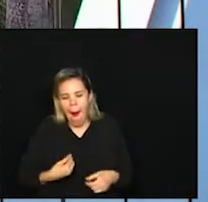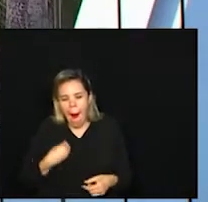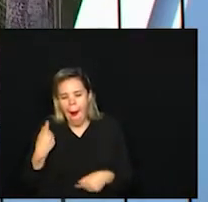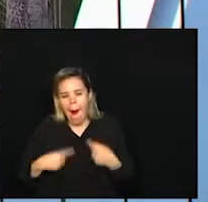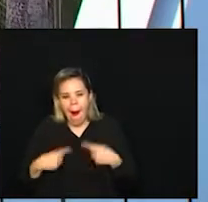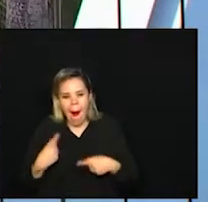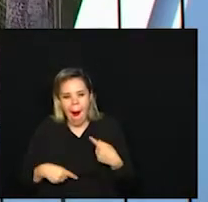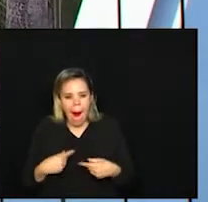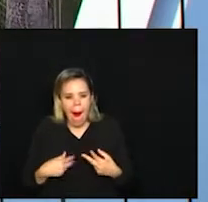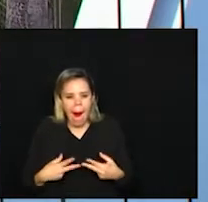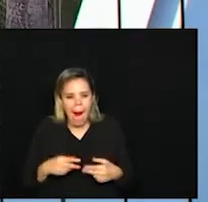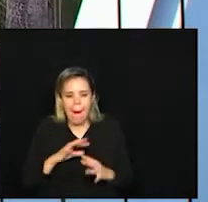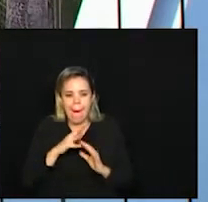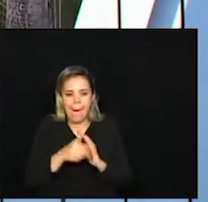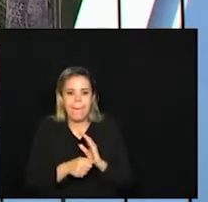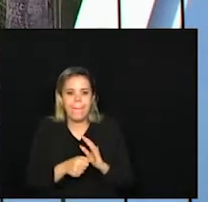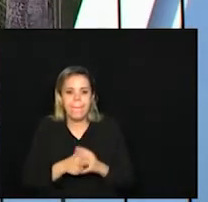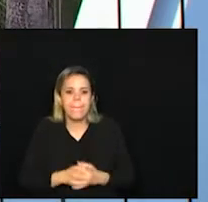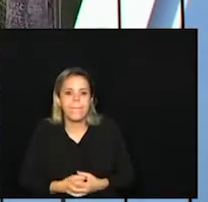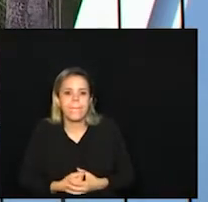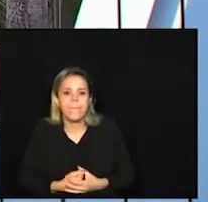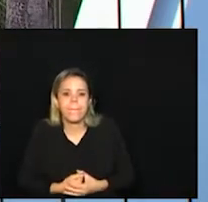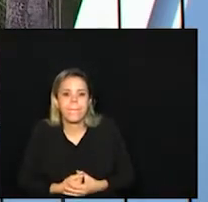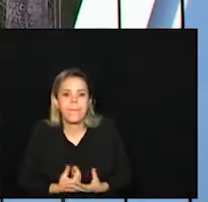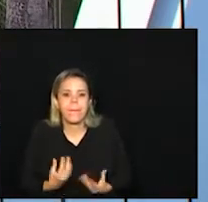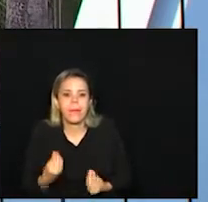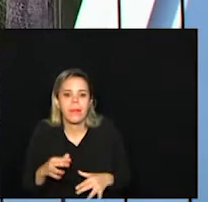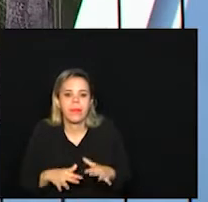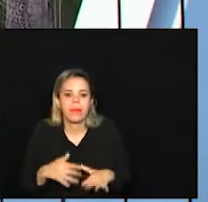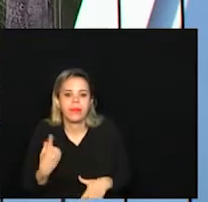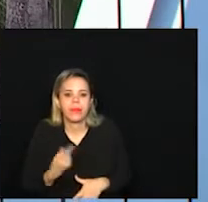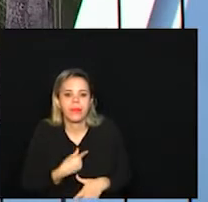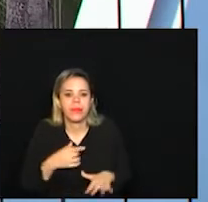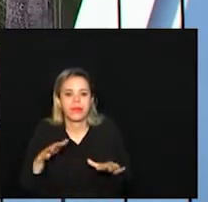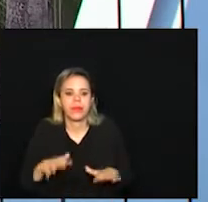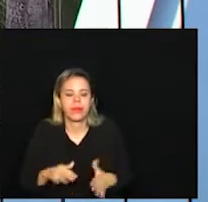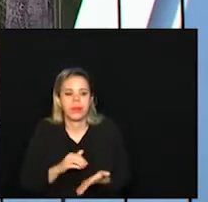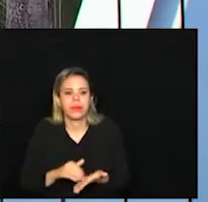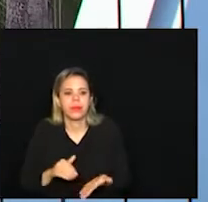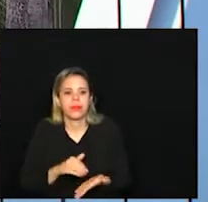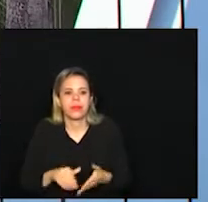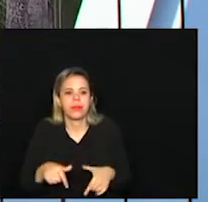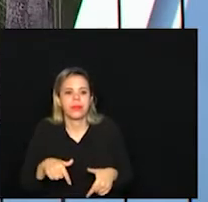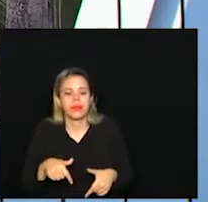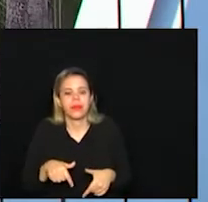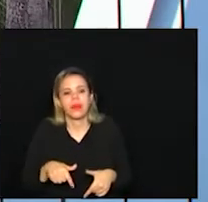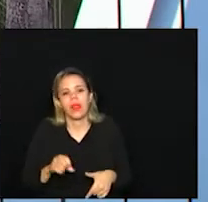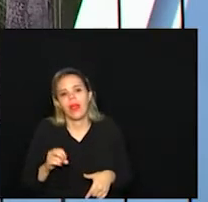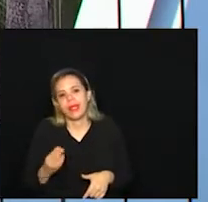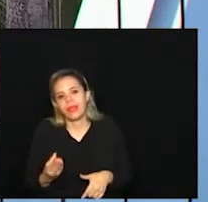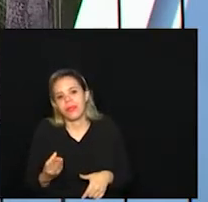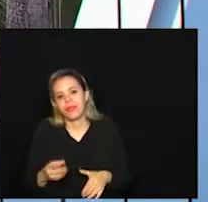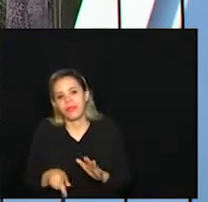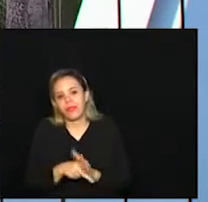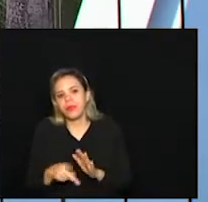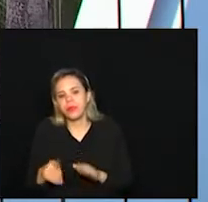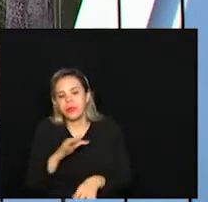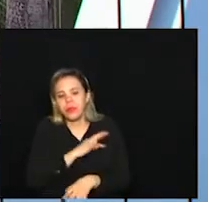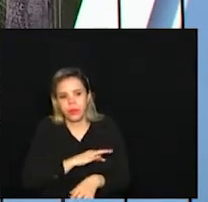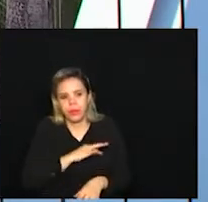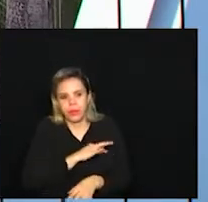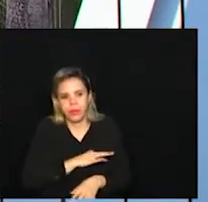discutindo essa questão ambiental e que muitas vezes se nós ficamos aqui do gabinete ou os próprios